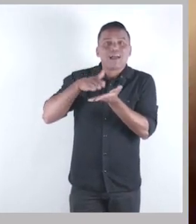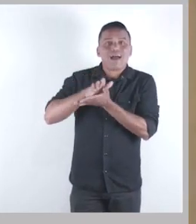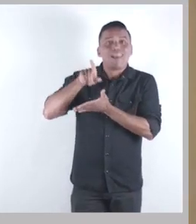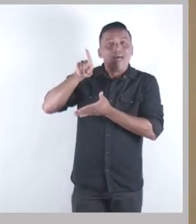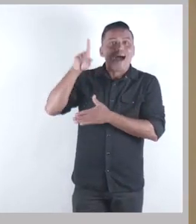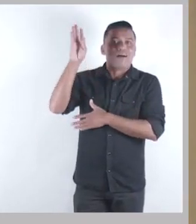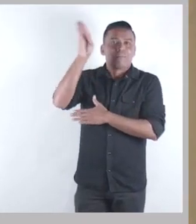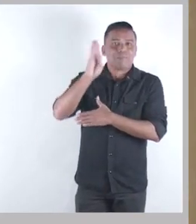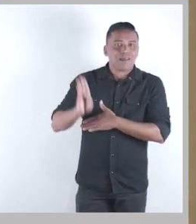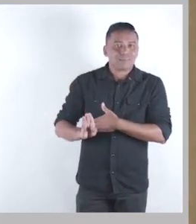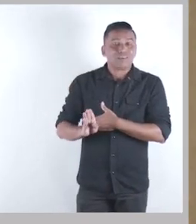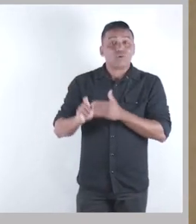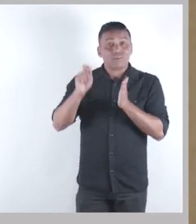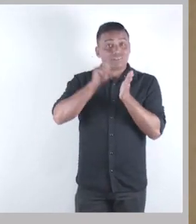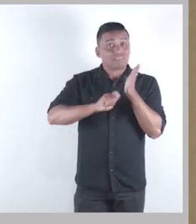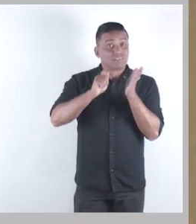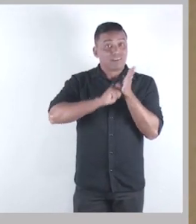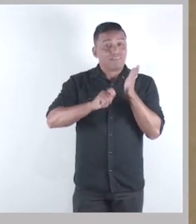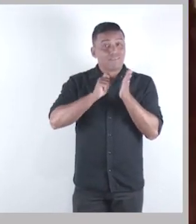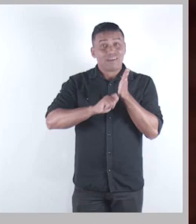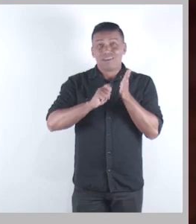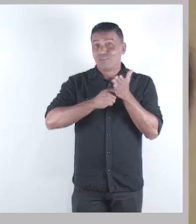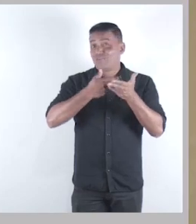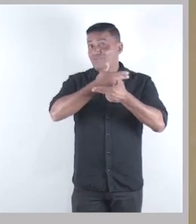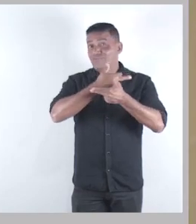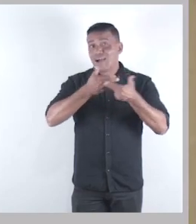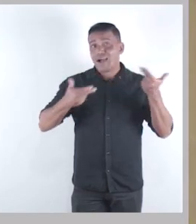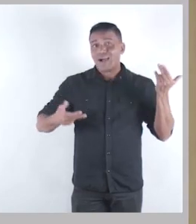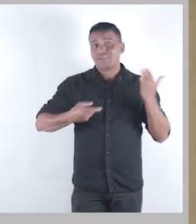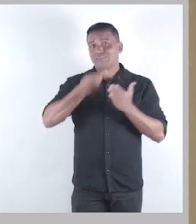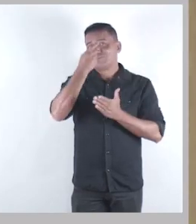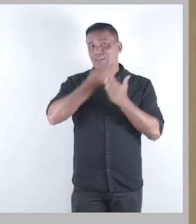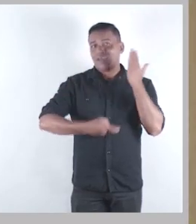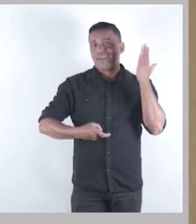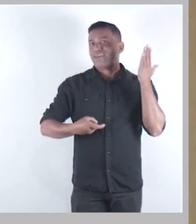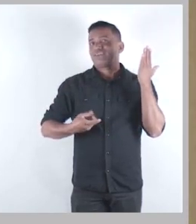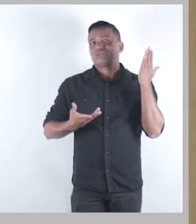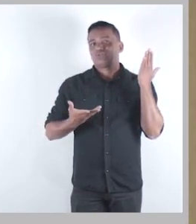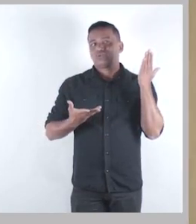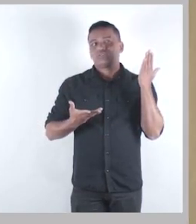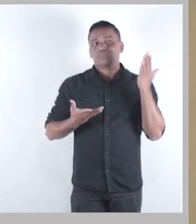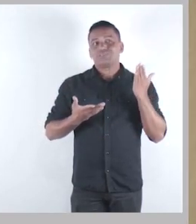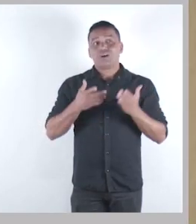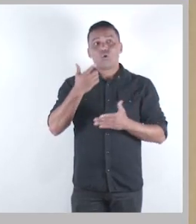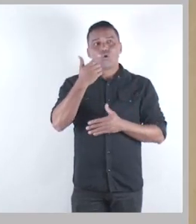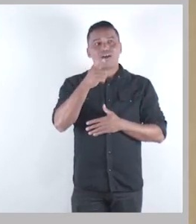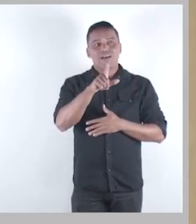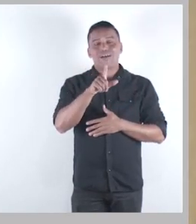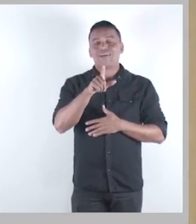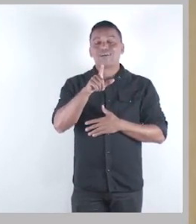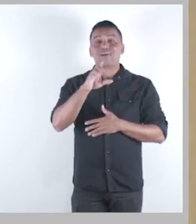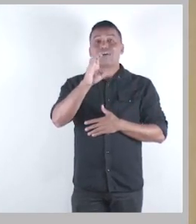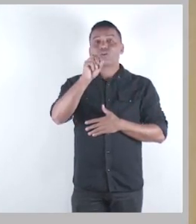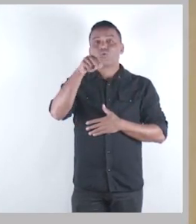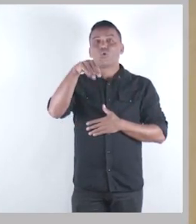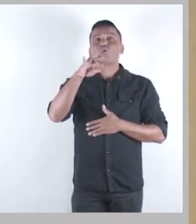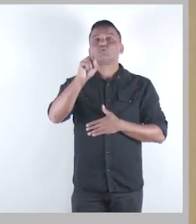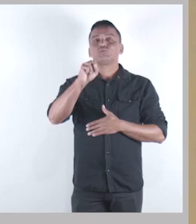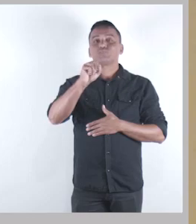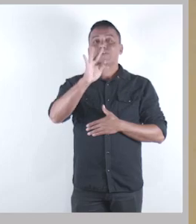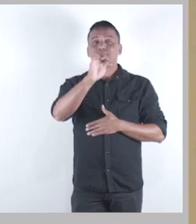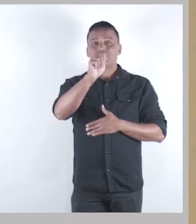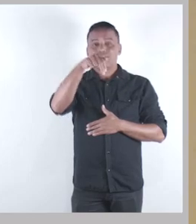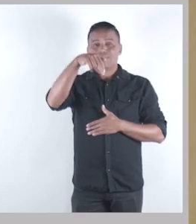escreveu o Gajo Usou, um texto mais pequeno que não tem aqui perto, escreveu Contos de